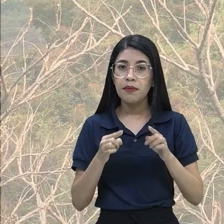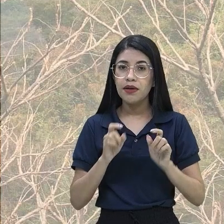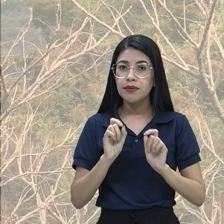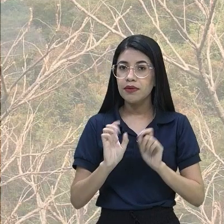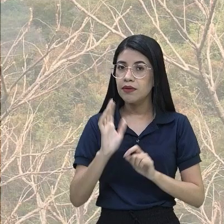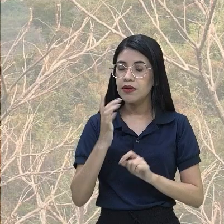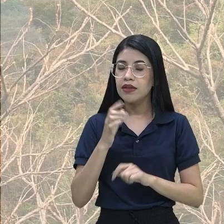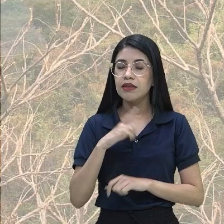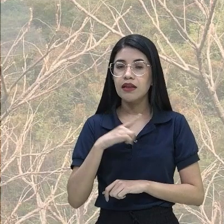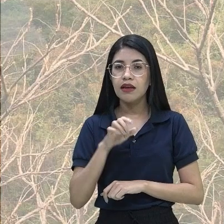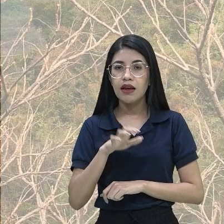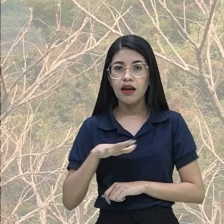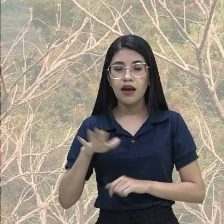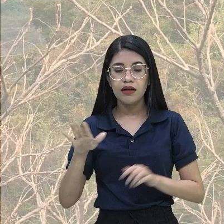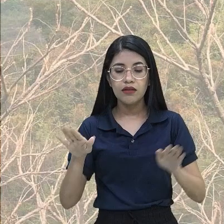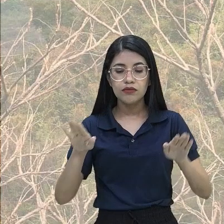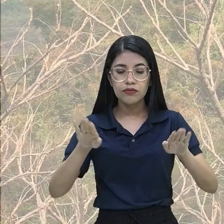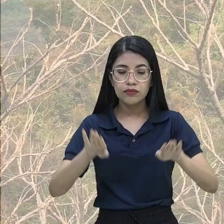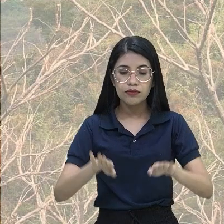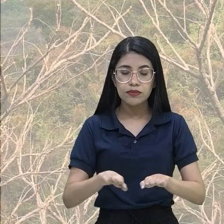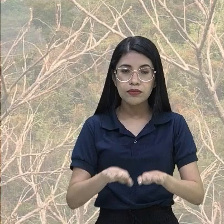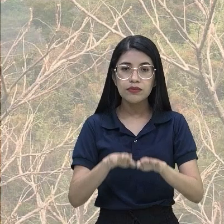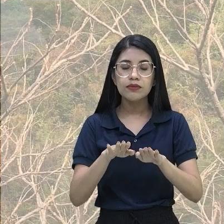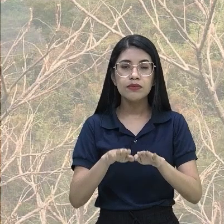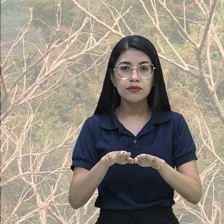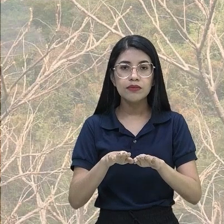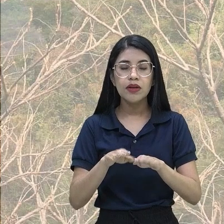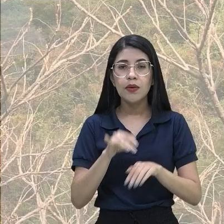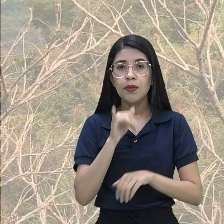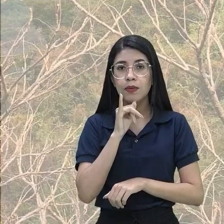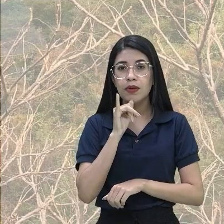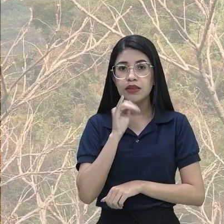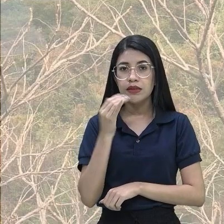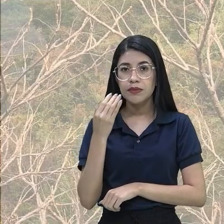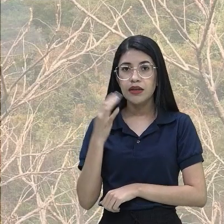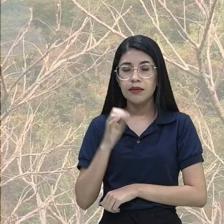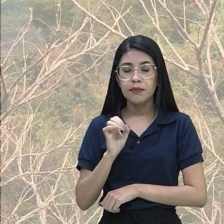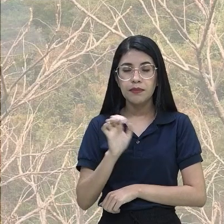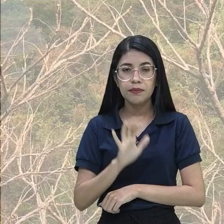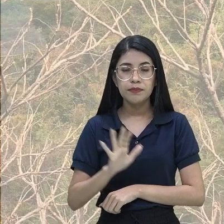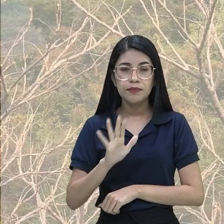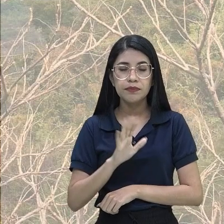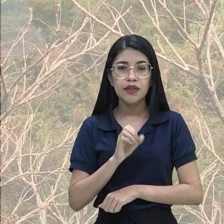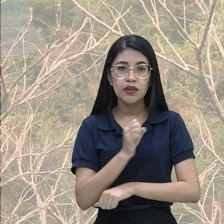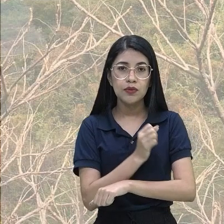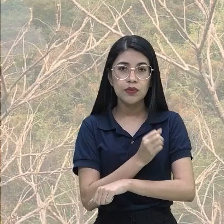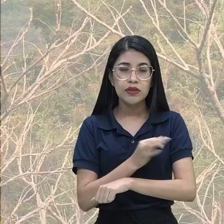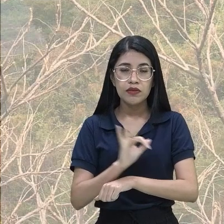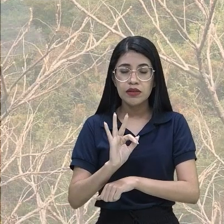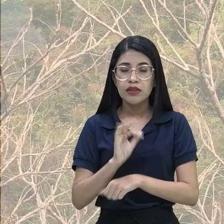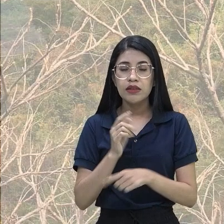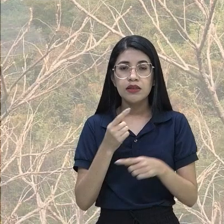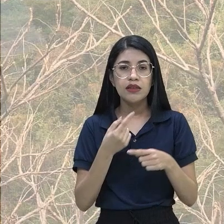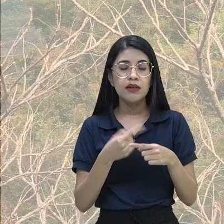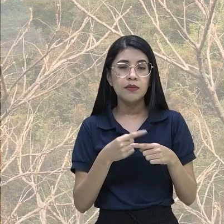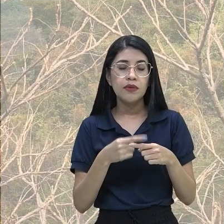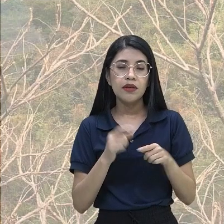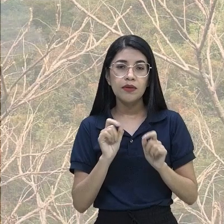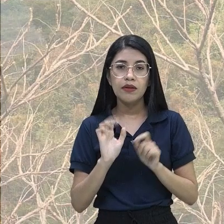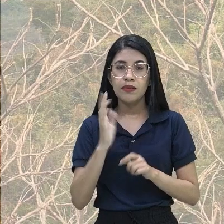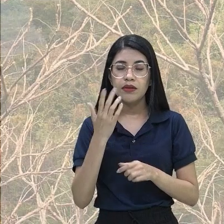essa área aí de depressão, depressão sertaneja de São Francisco, né? E isso ocorre devido ao quê?